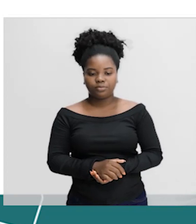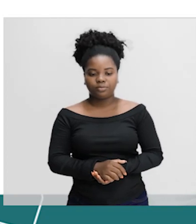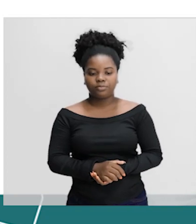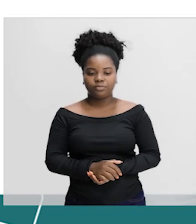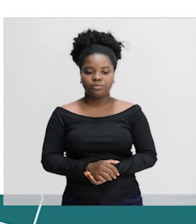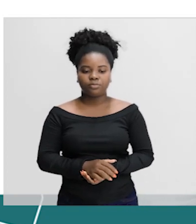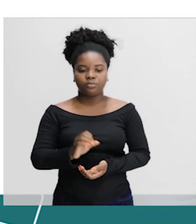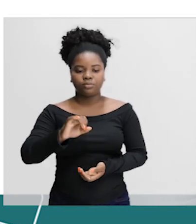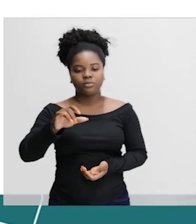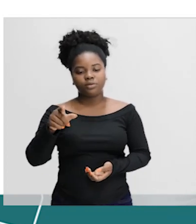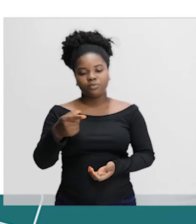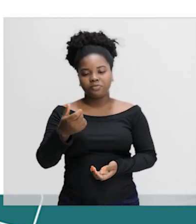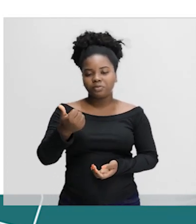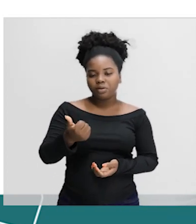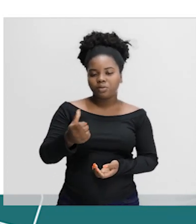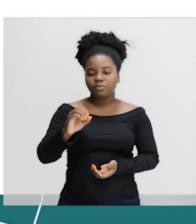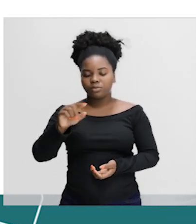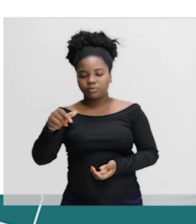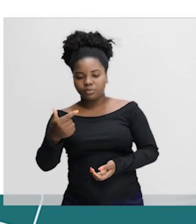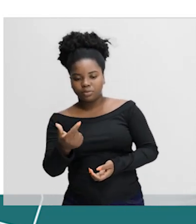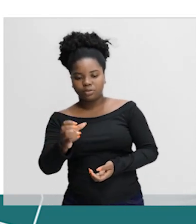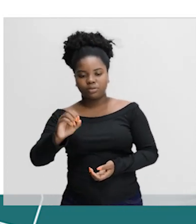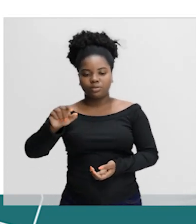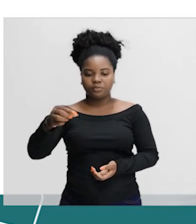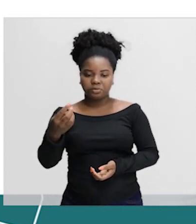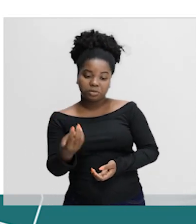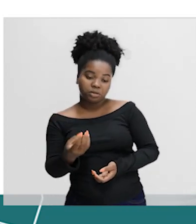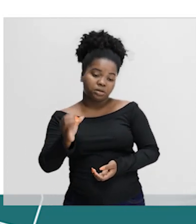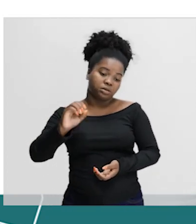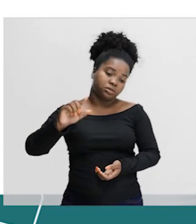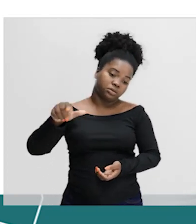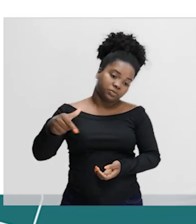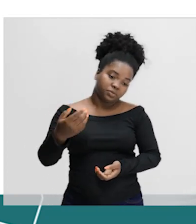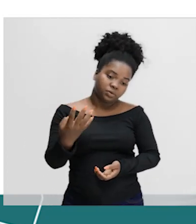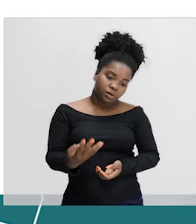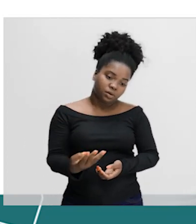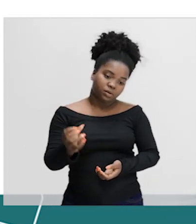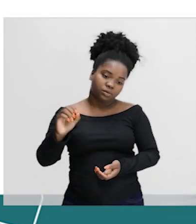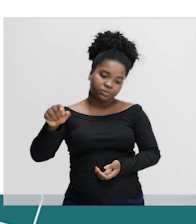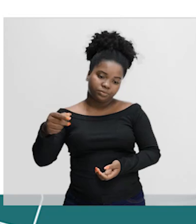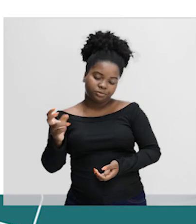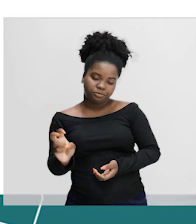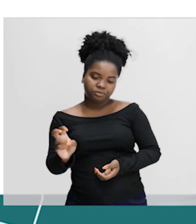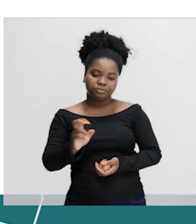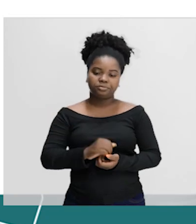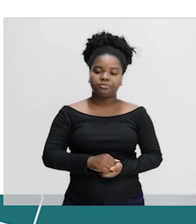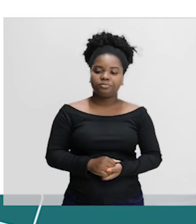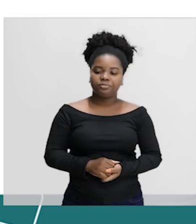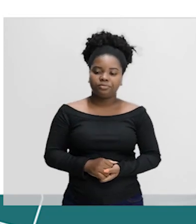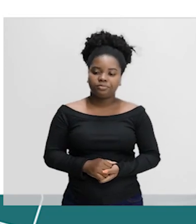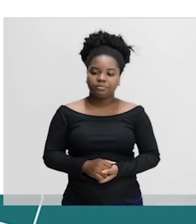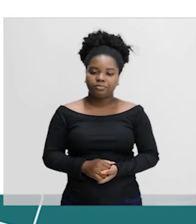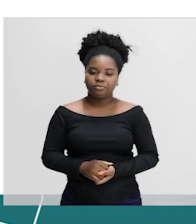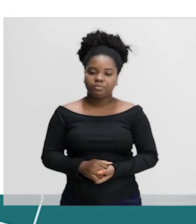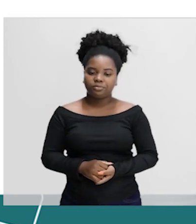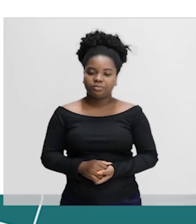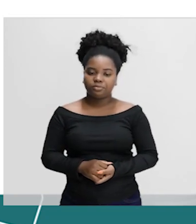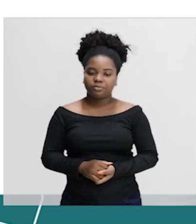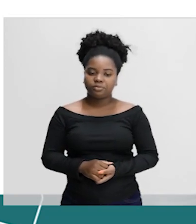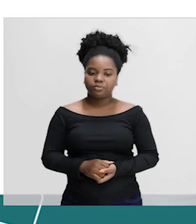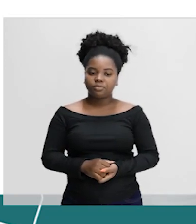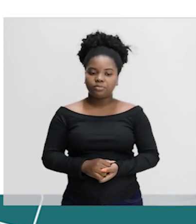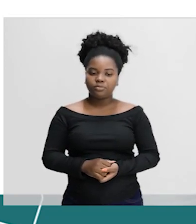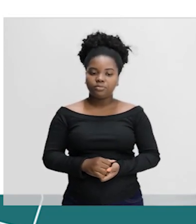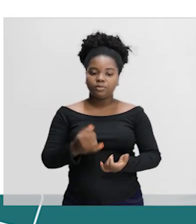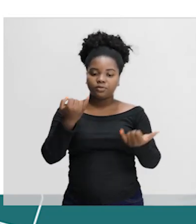Então é 0,1, 0,2, 0,3, 0,4 e 0,5. Okay? Então os